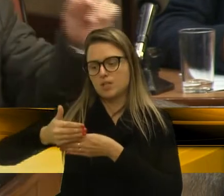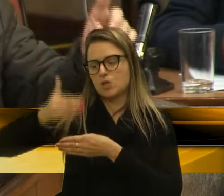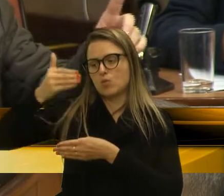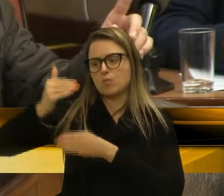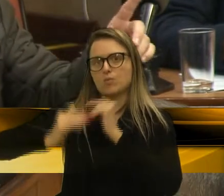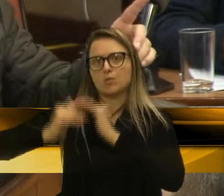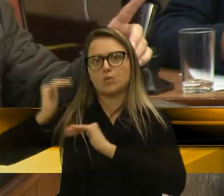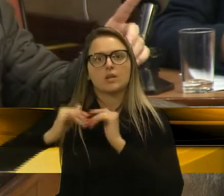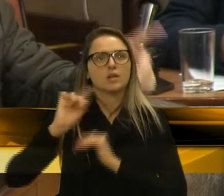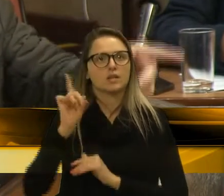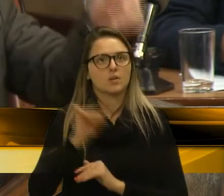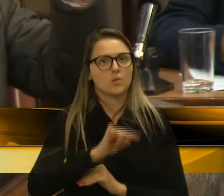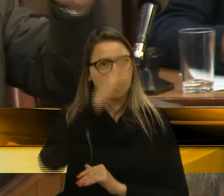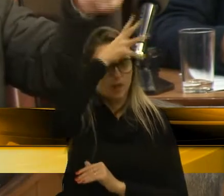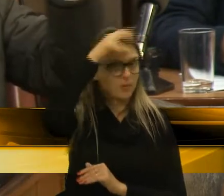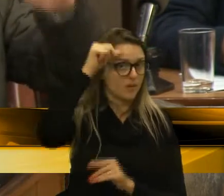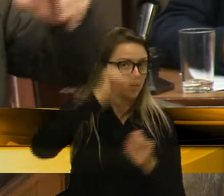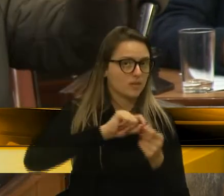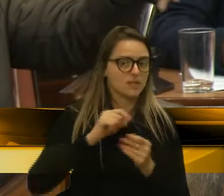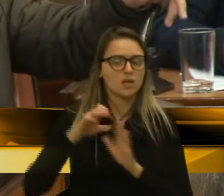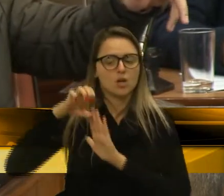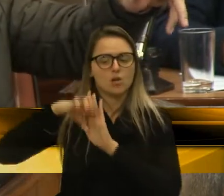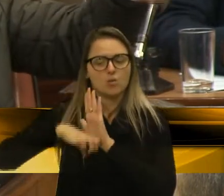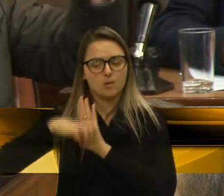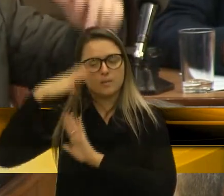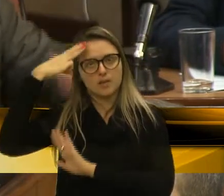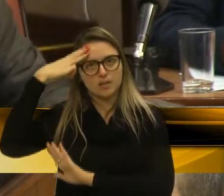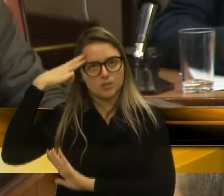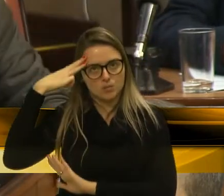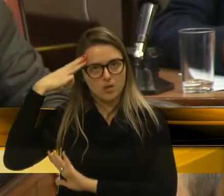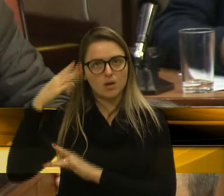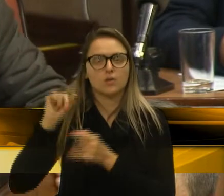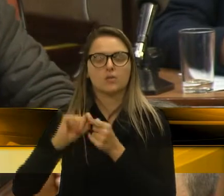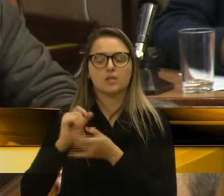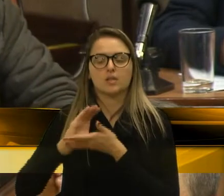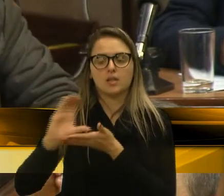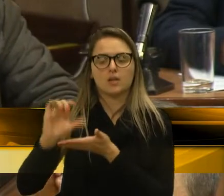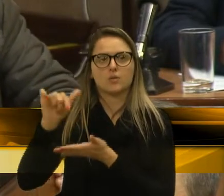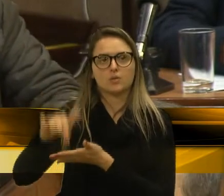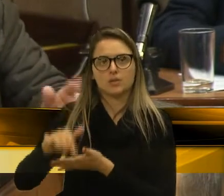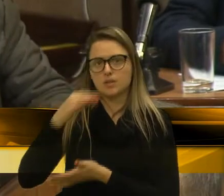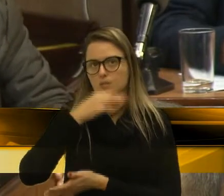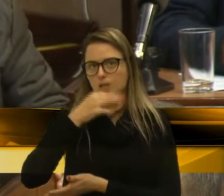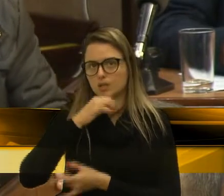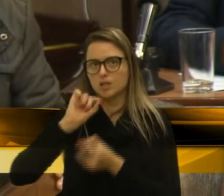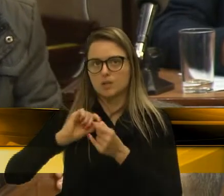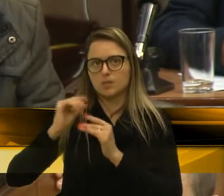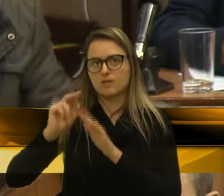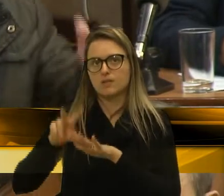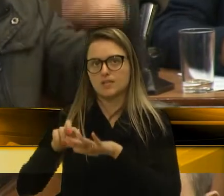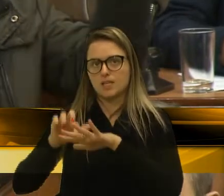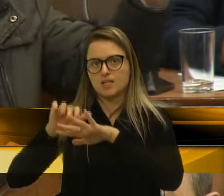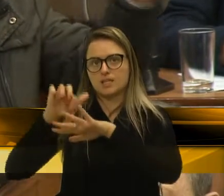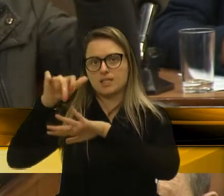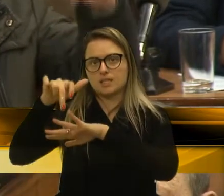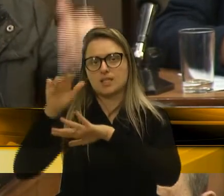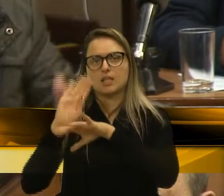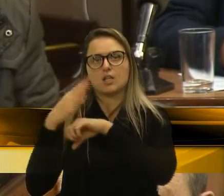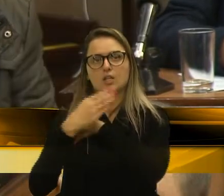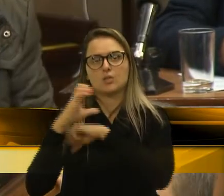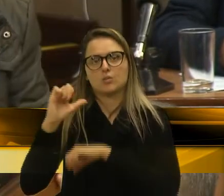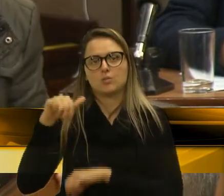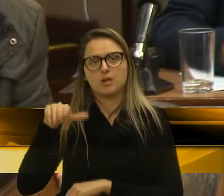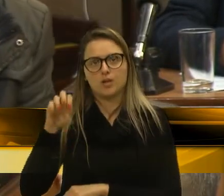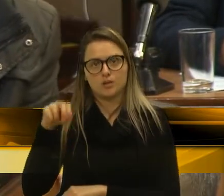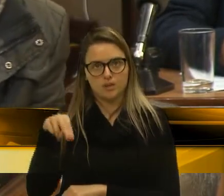uma benfeitoria do município, uma emenda parlamentar do Mauro que ele mandou para o município de Caxias do Sul para fazer escadaria lá no bairro Canyon, antes que diga que foi obra do